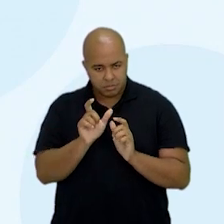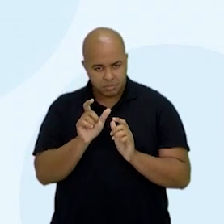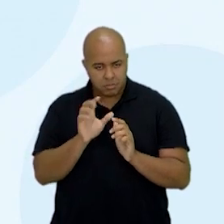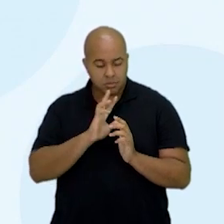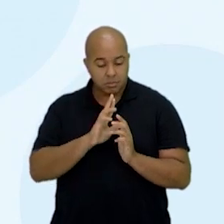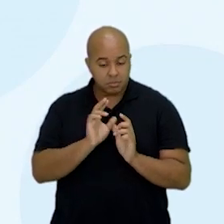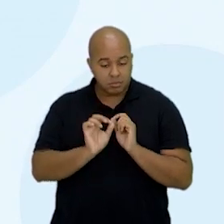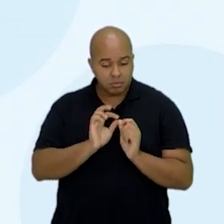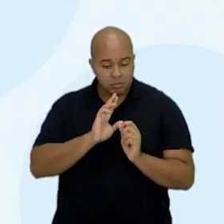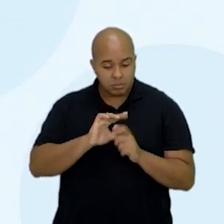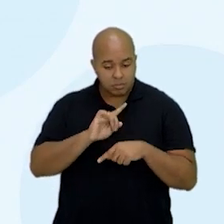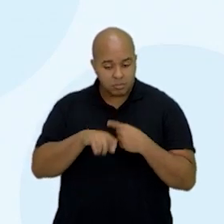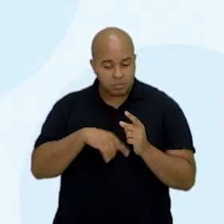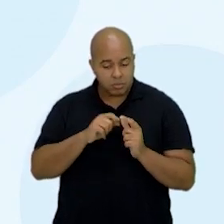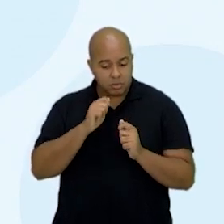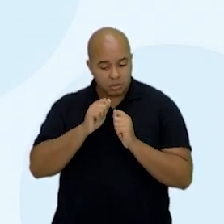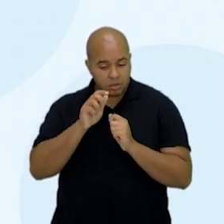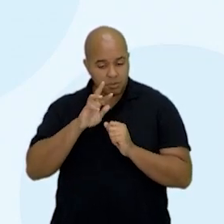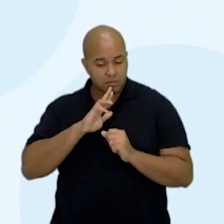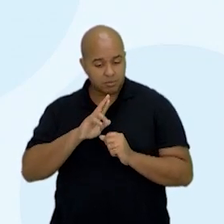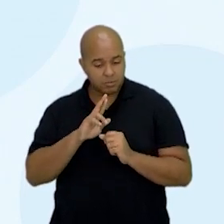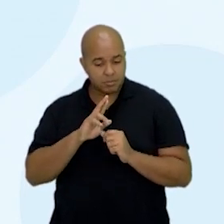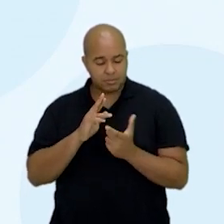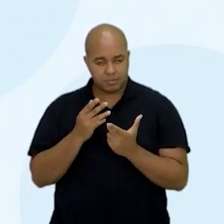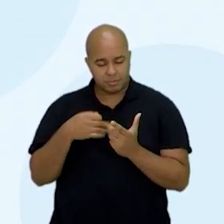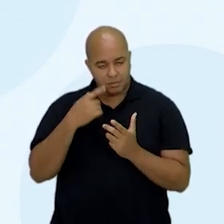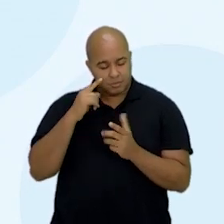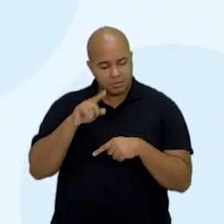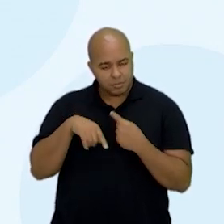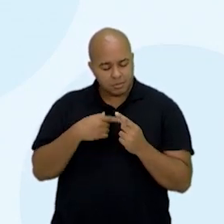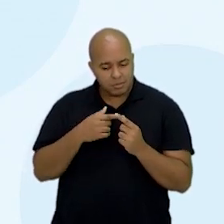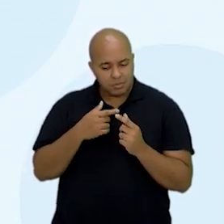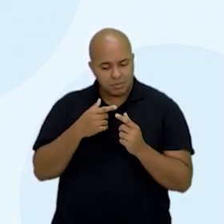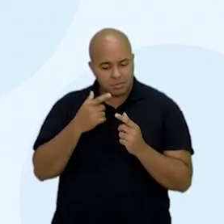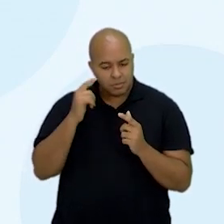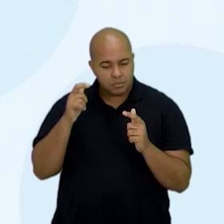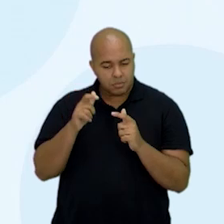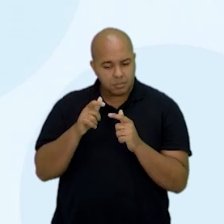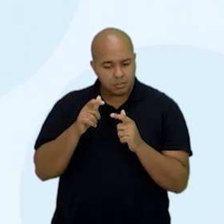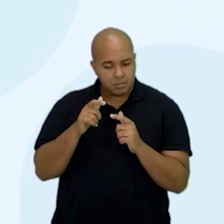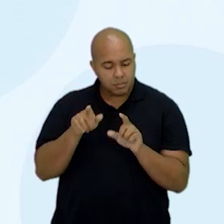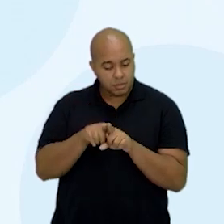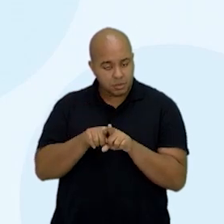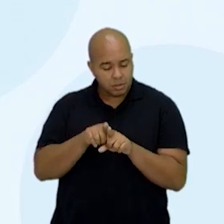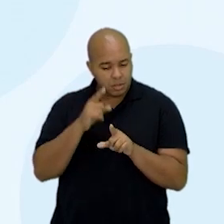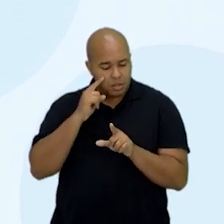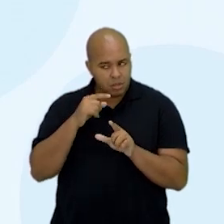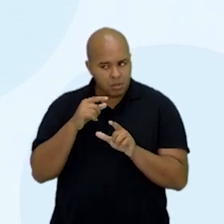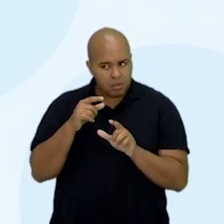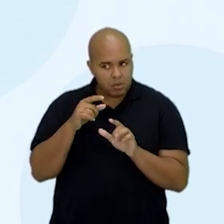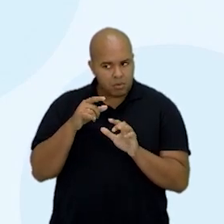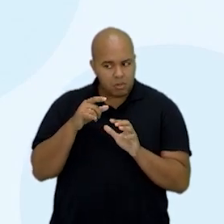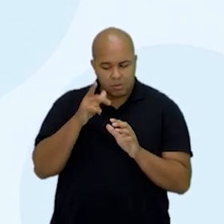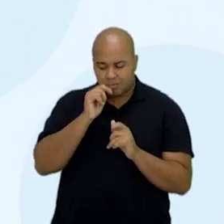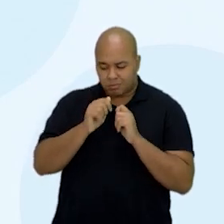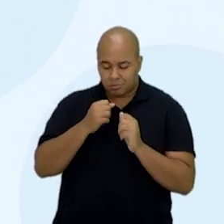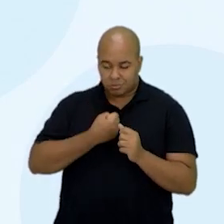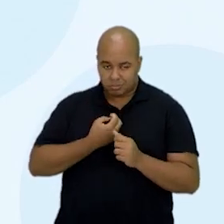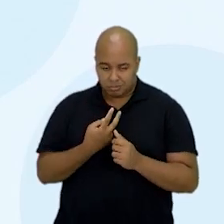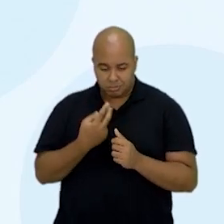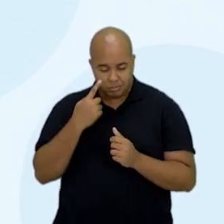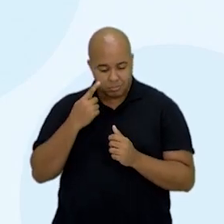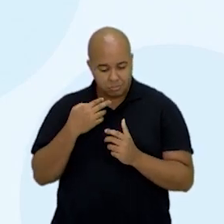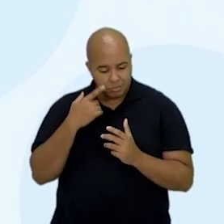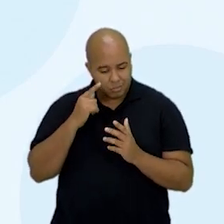responde no que o entrevistado número um responde é interview e também sobre o entrevistado número 2 Então